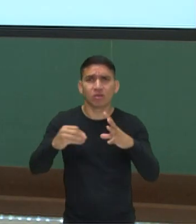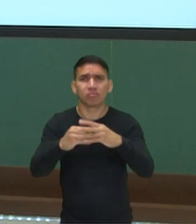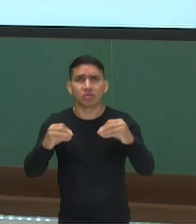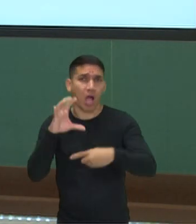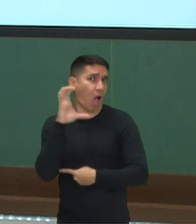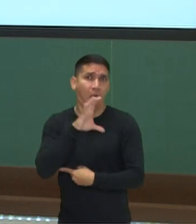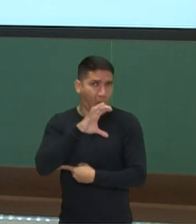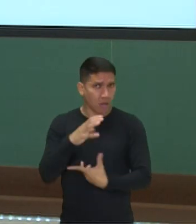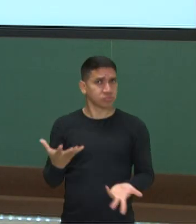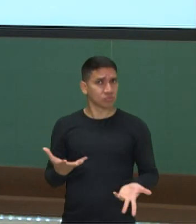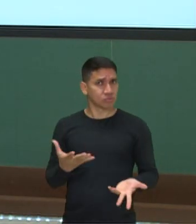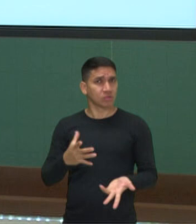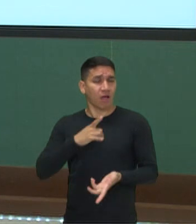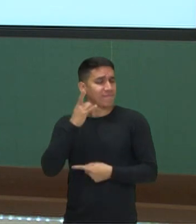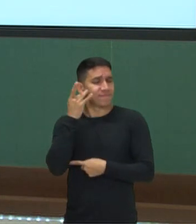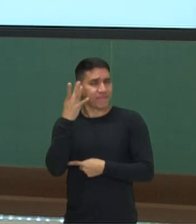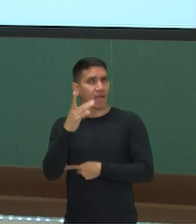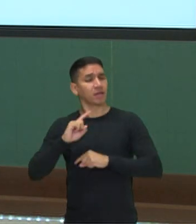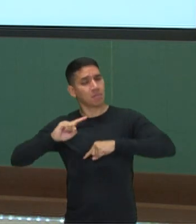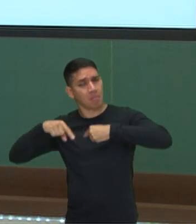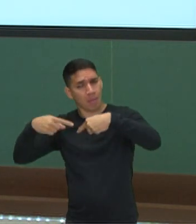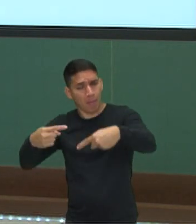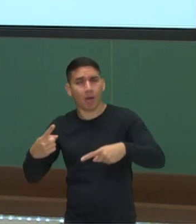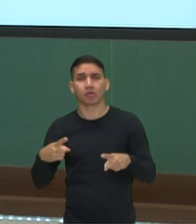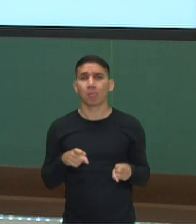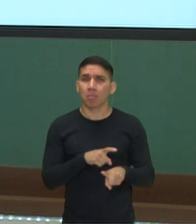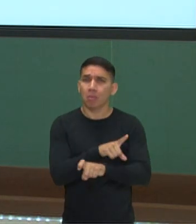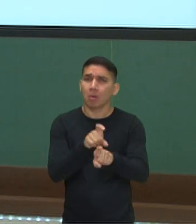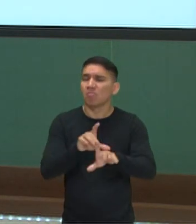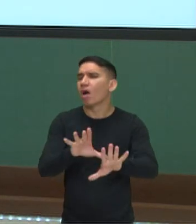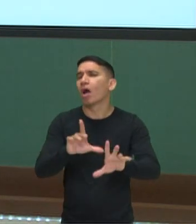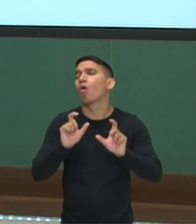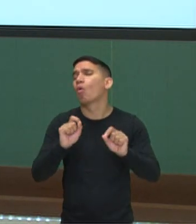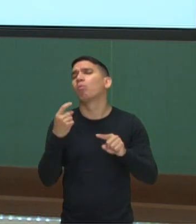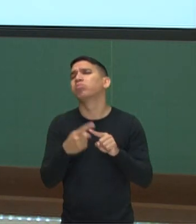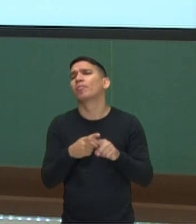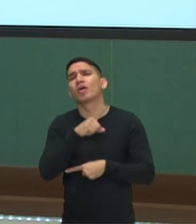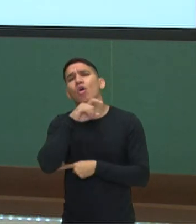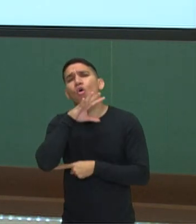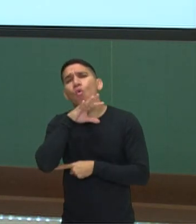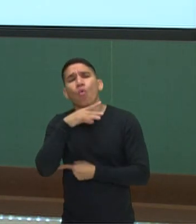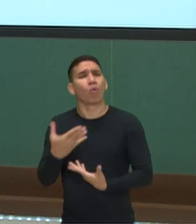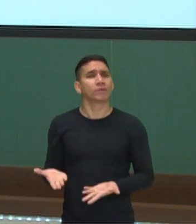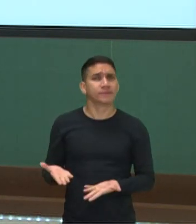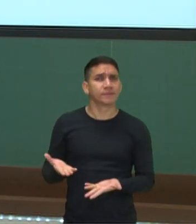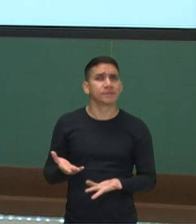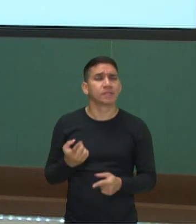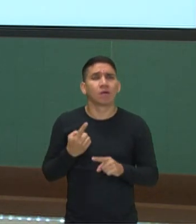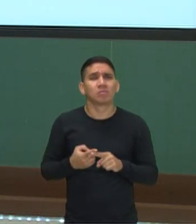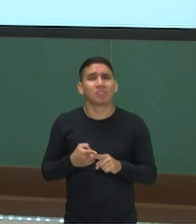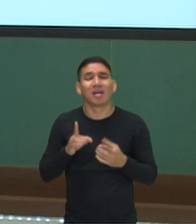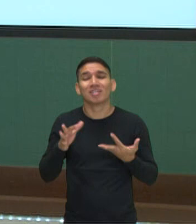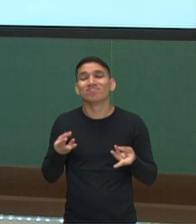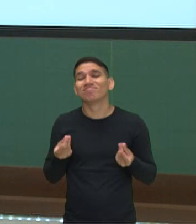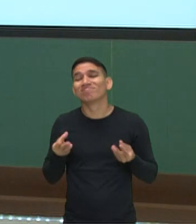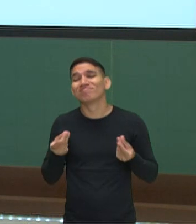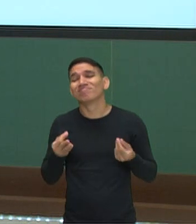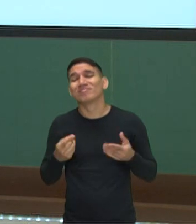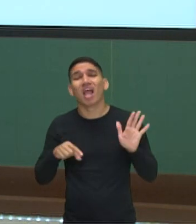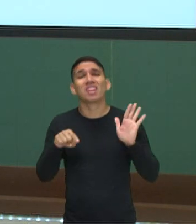rápido, né? Fácil para acontecer para a bactéria, mas o que tem de ruim? Qual que é a desvantagem,